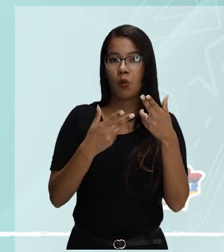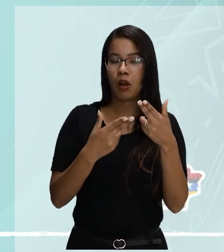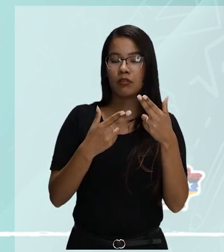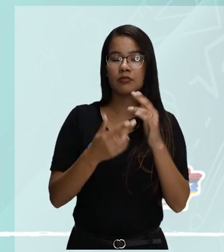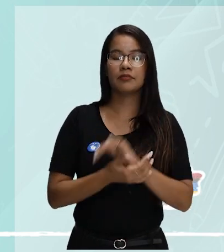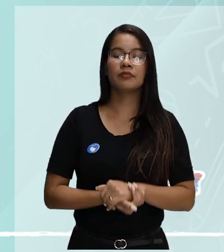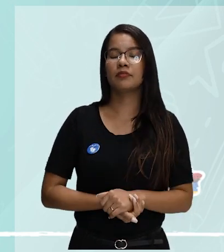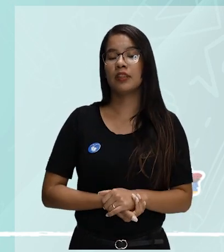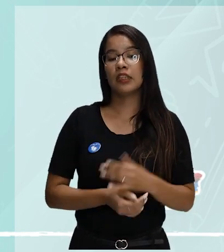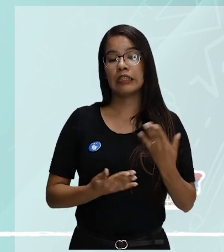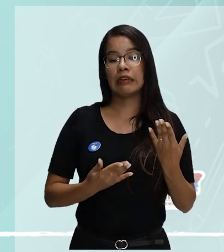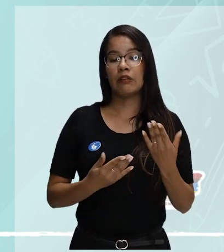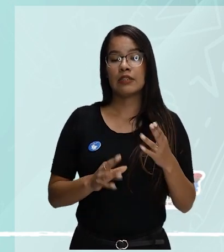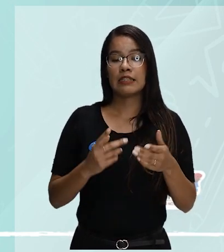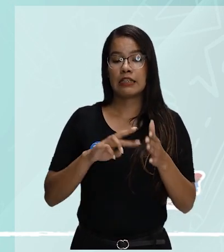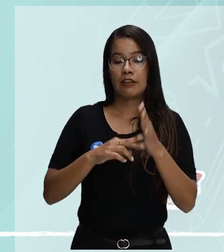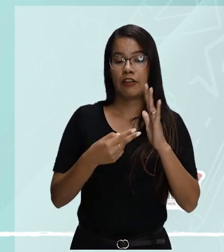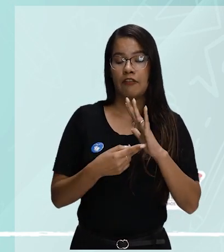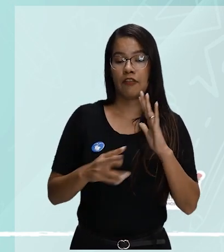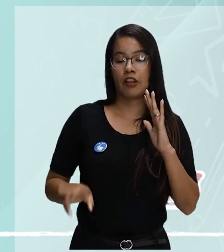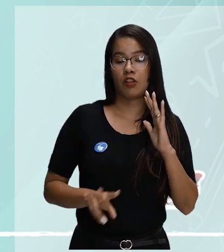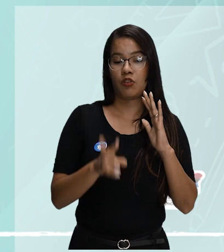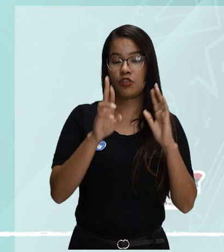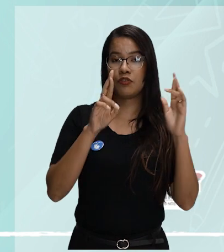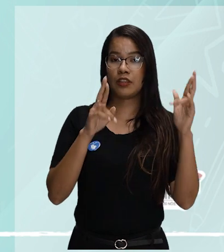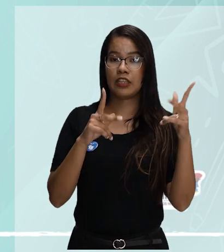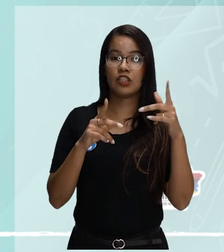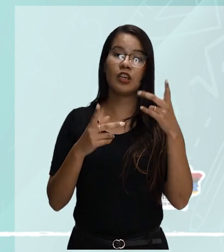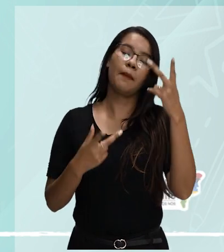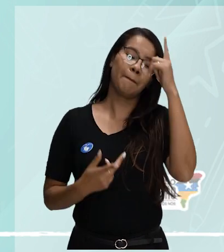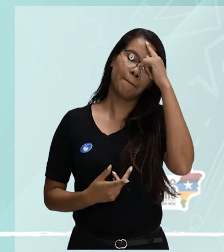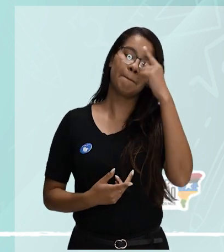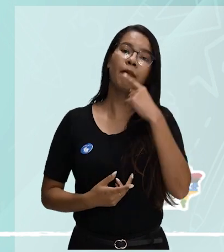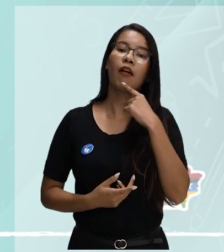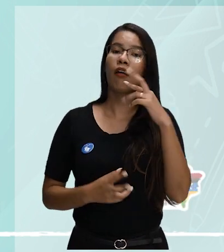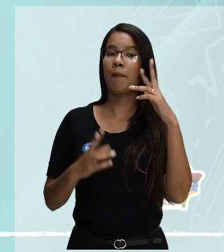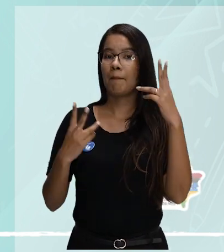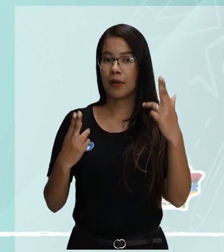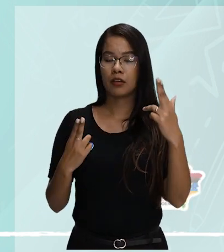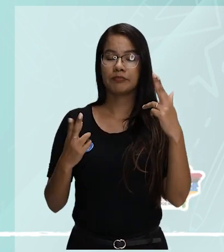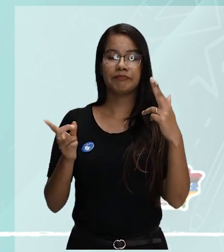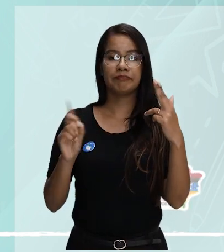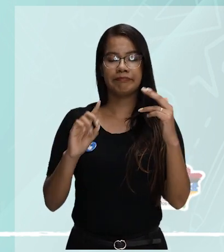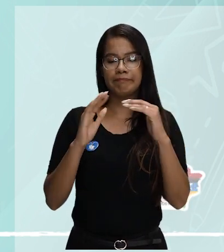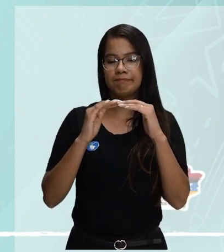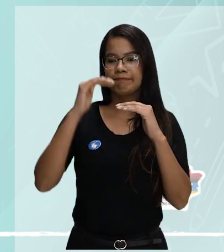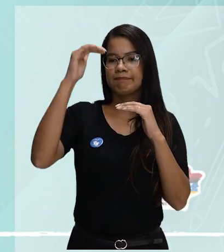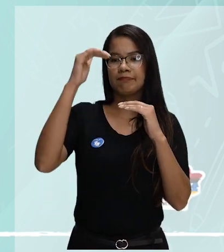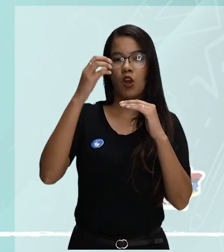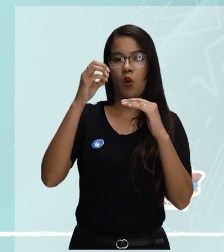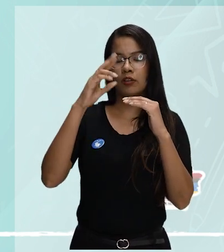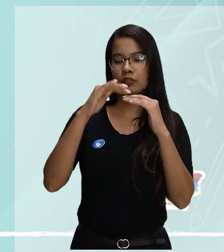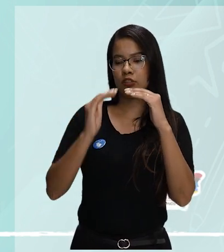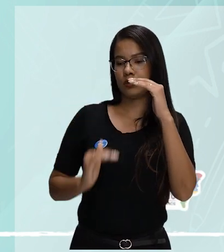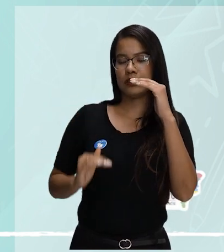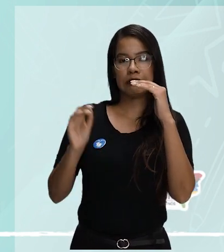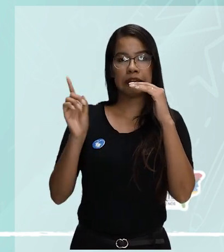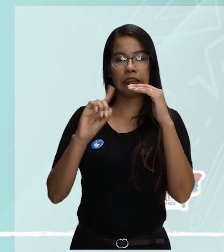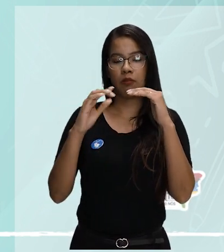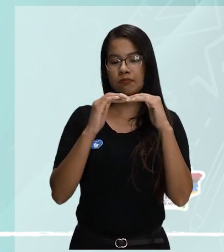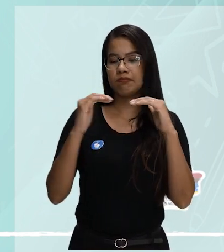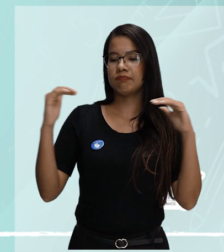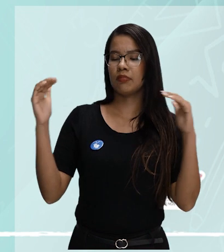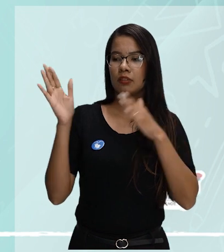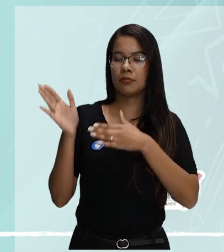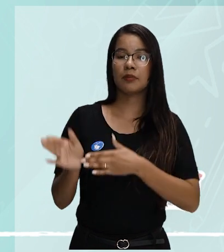seja, para valores diferentes, eles têm a mesma imagem. Ou seja, não cresce e não diminui, permanece constante.